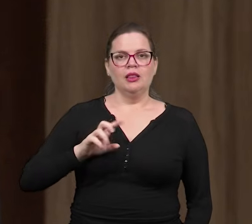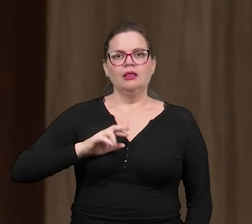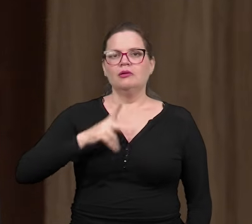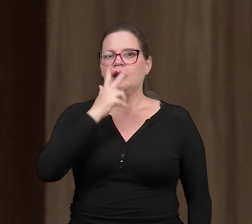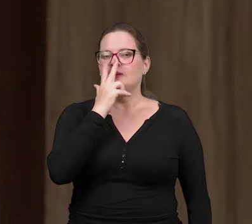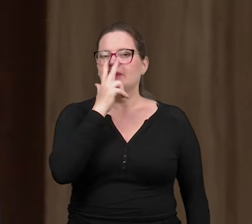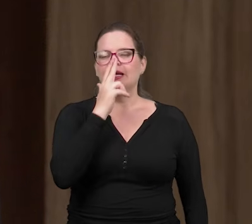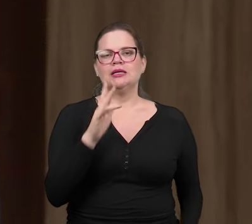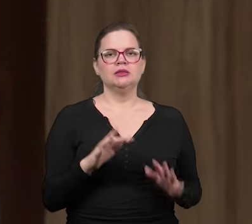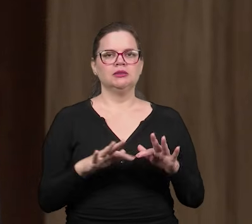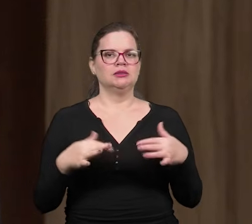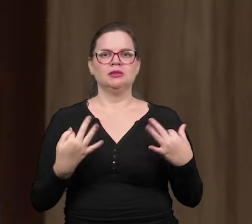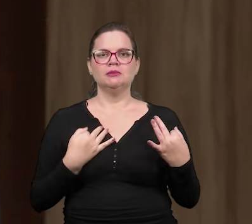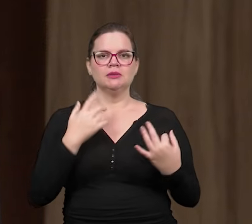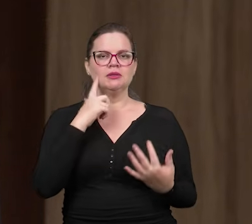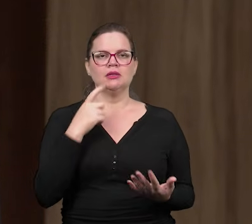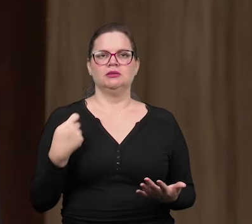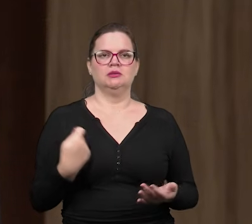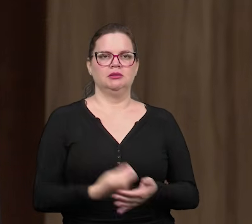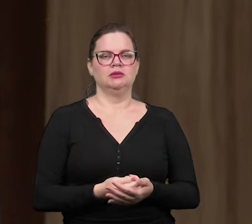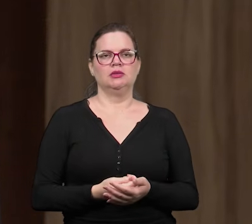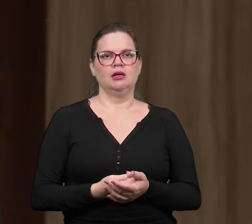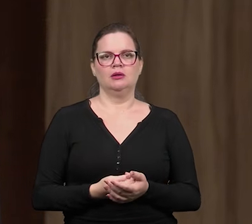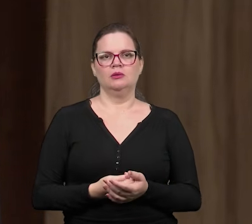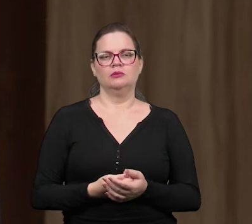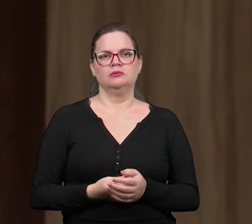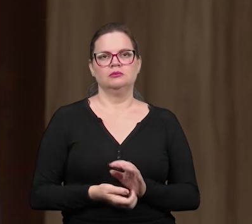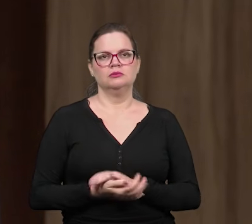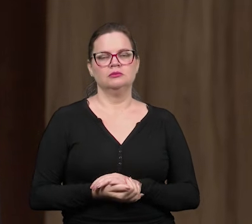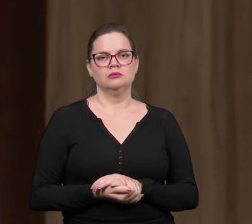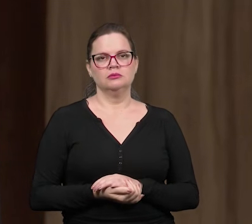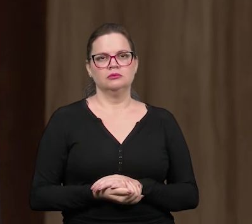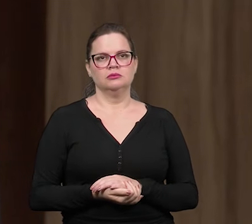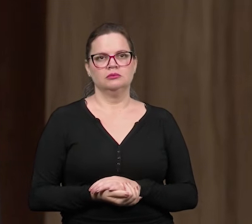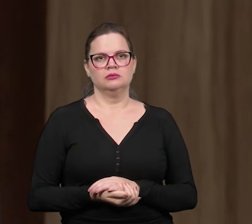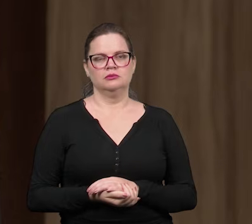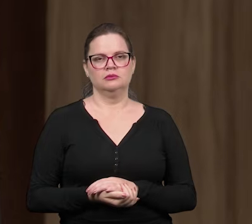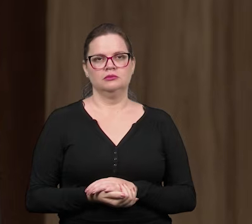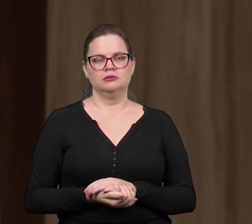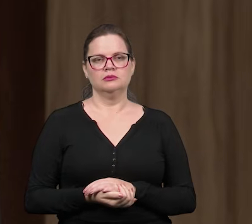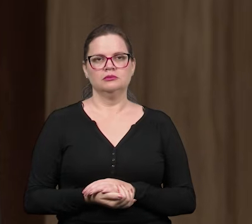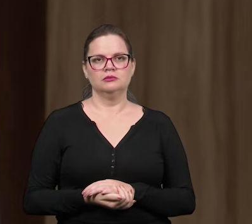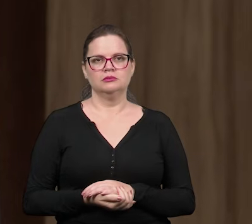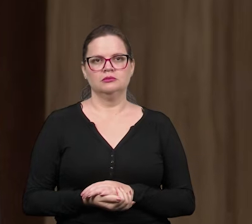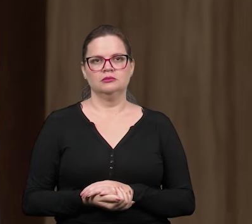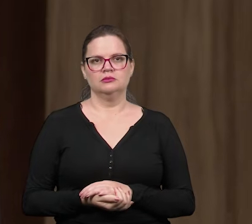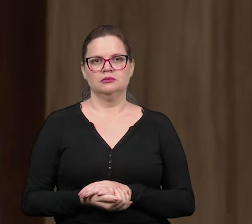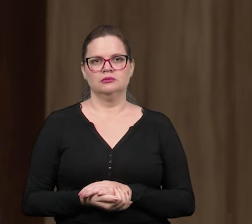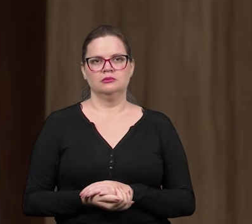ou decisão que nós tomamos sem